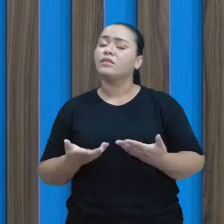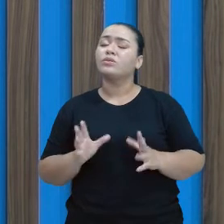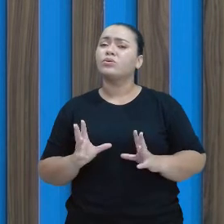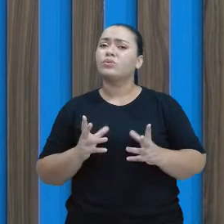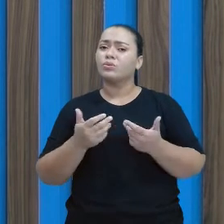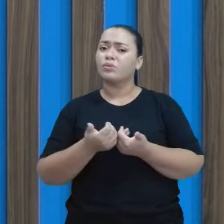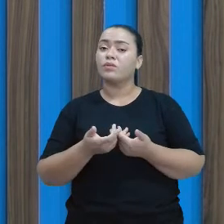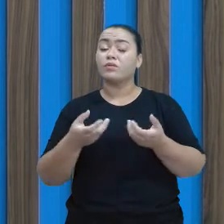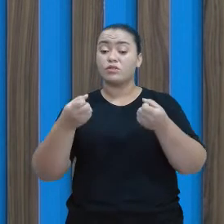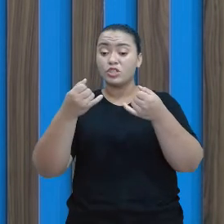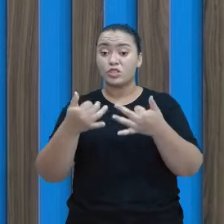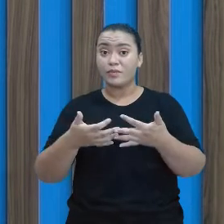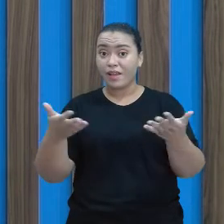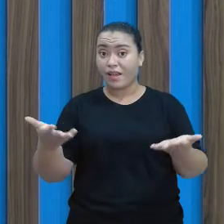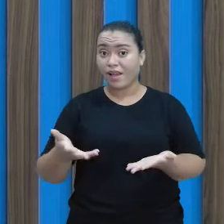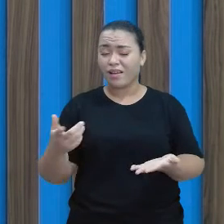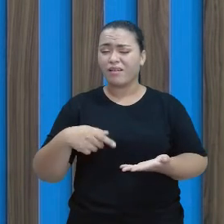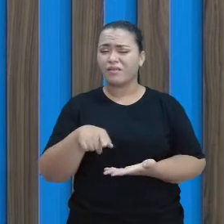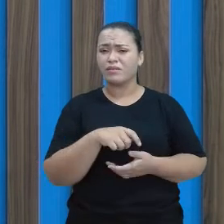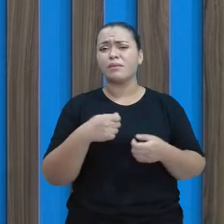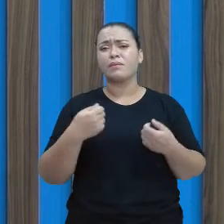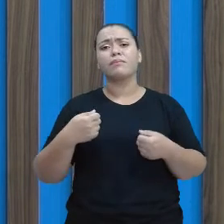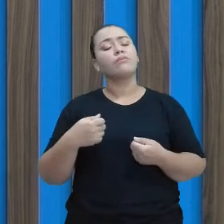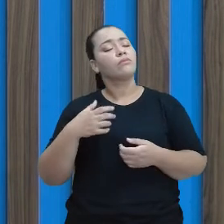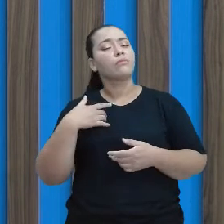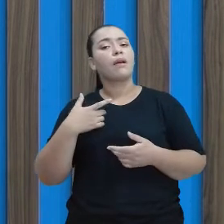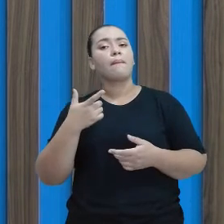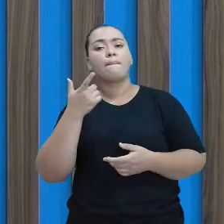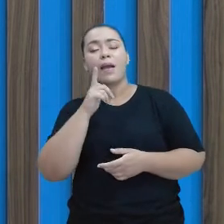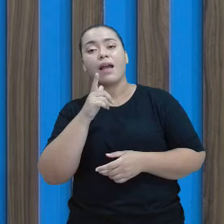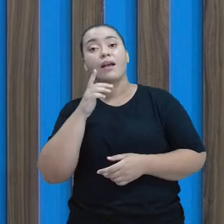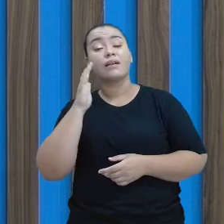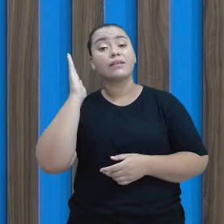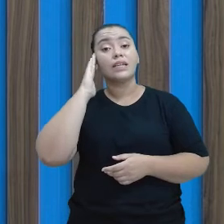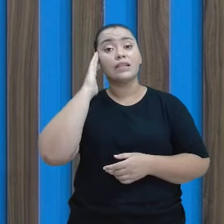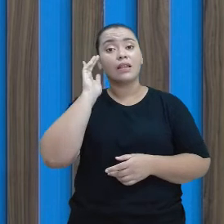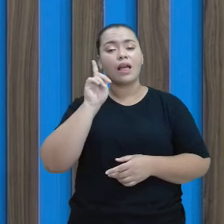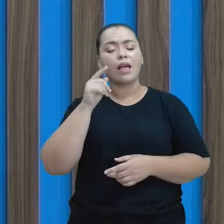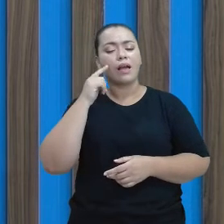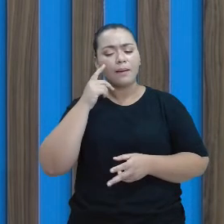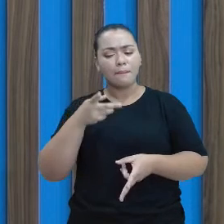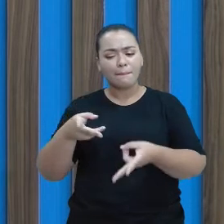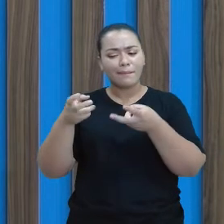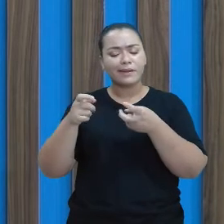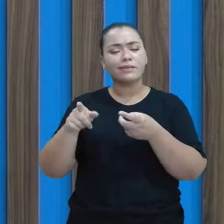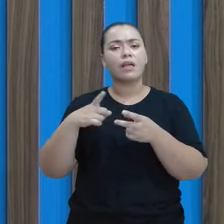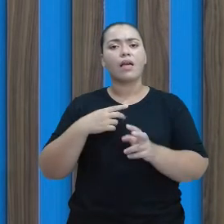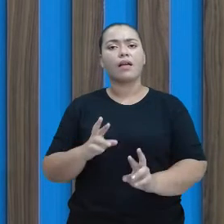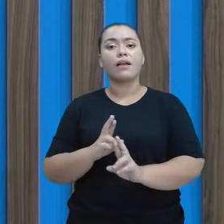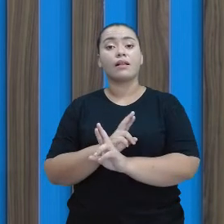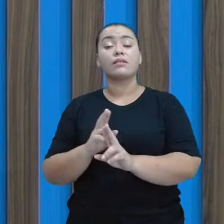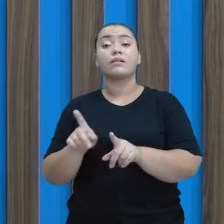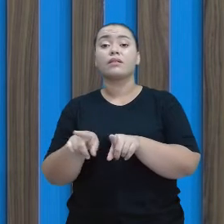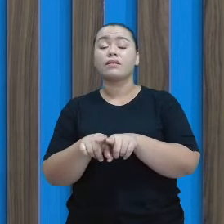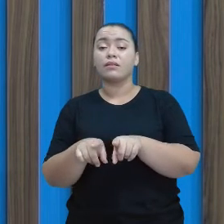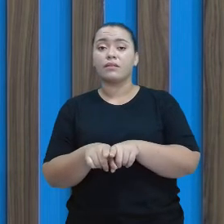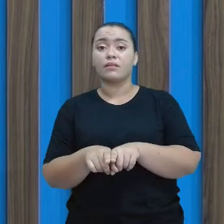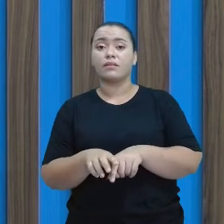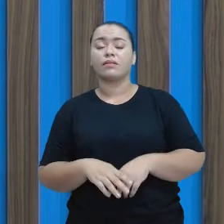falando aqui é de forma para que você consiga entender intuitivamente essas relações, tá? E que você